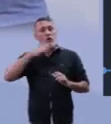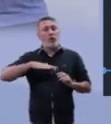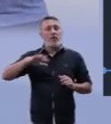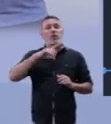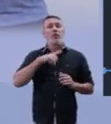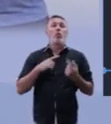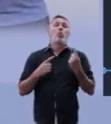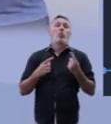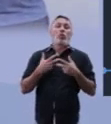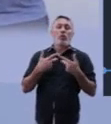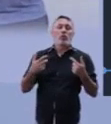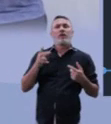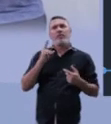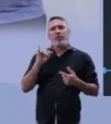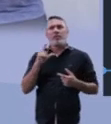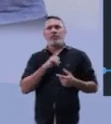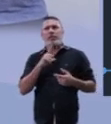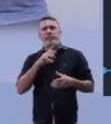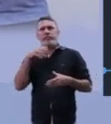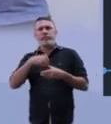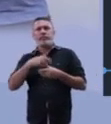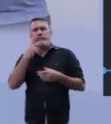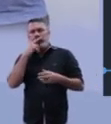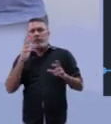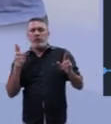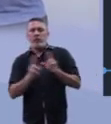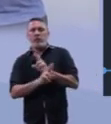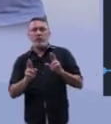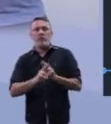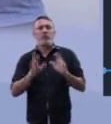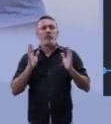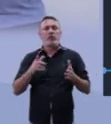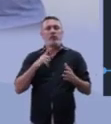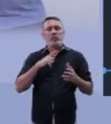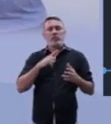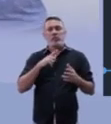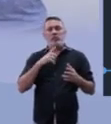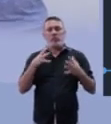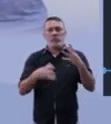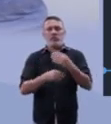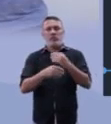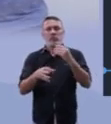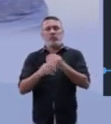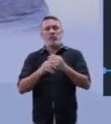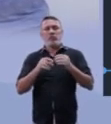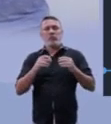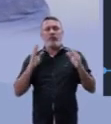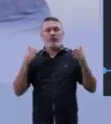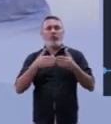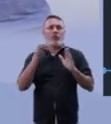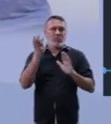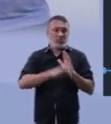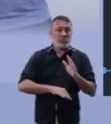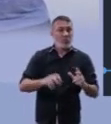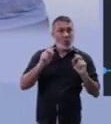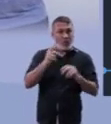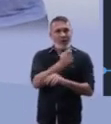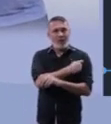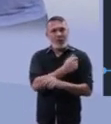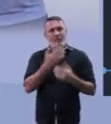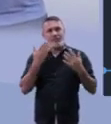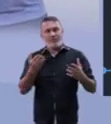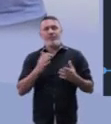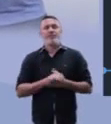na verdade ele propõe uma solução que está ali relacionada com toda a abordagem que for apresentada durante o